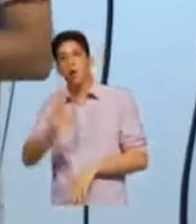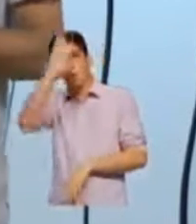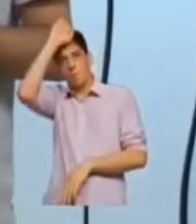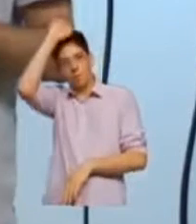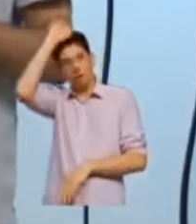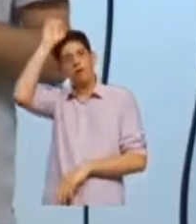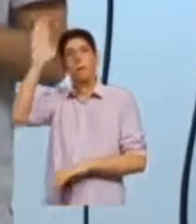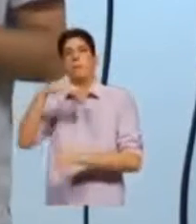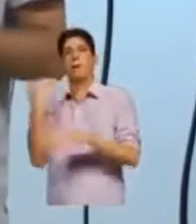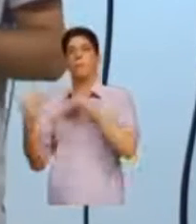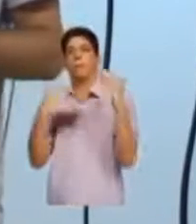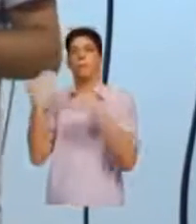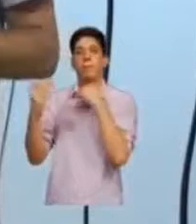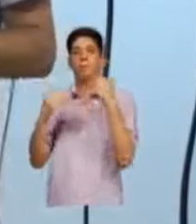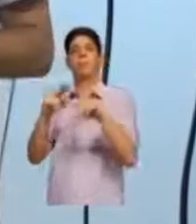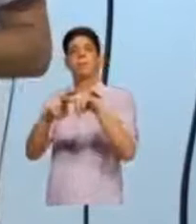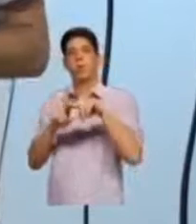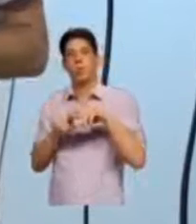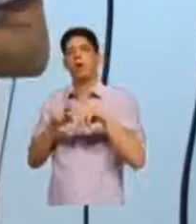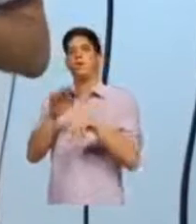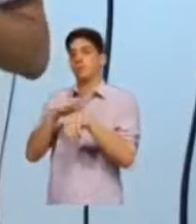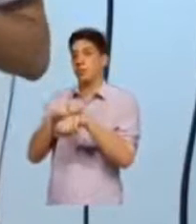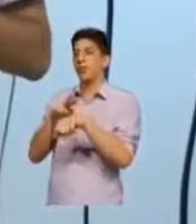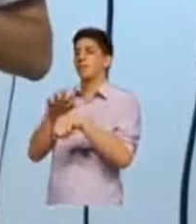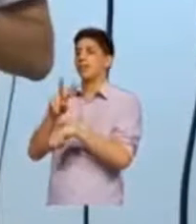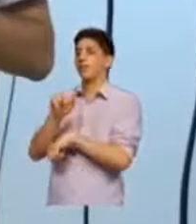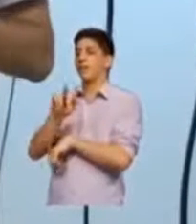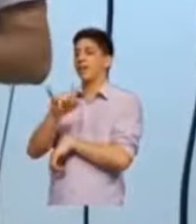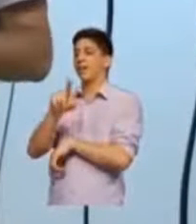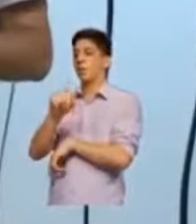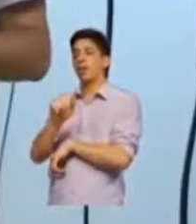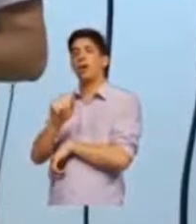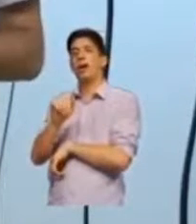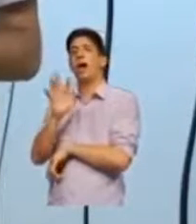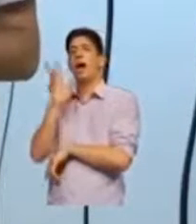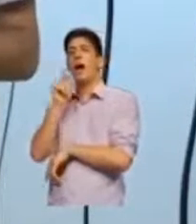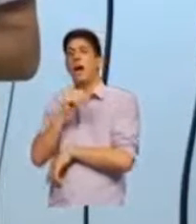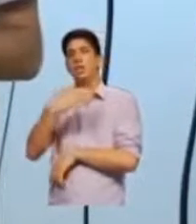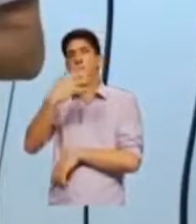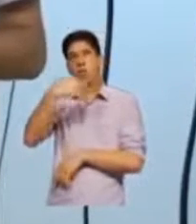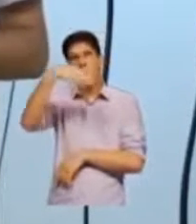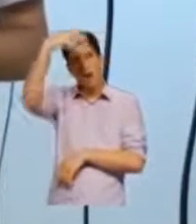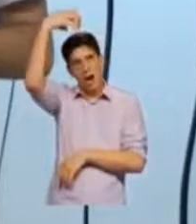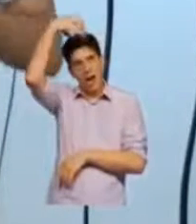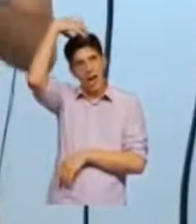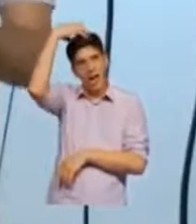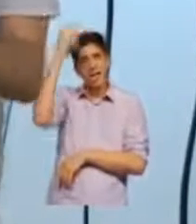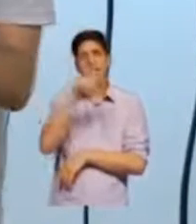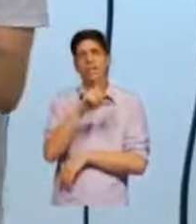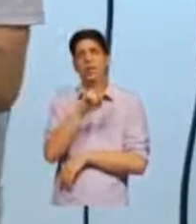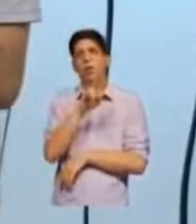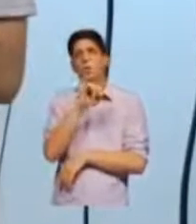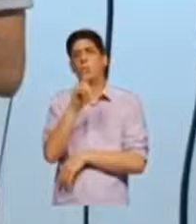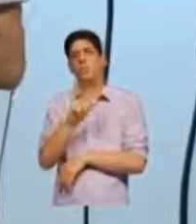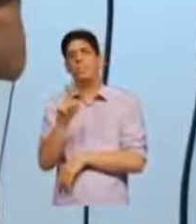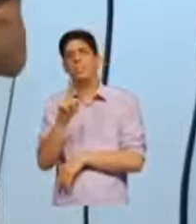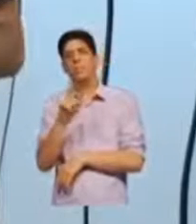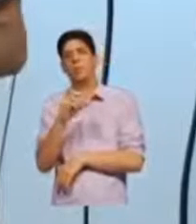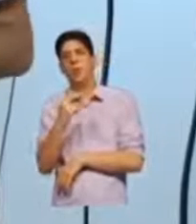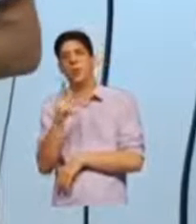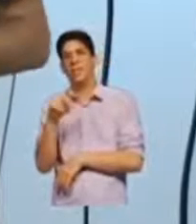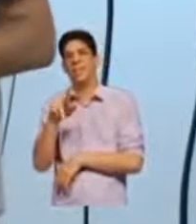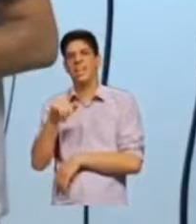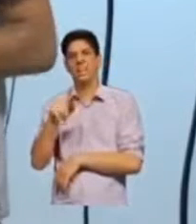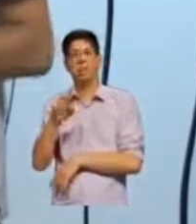também. Se não me engano, o rei Luís XV ou Henrique XV, se eu não me engano, da França,